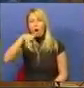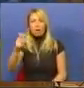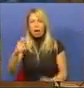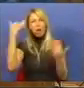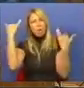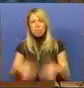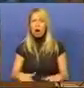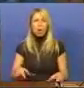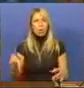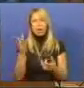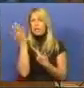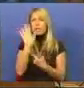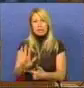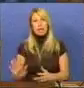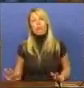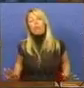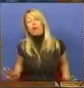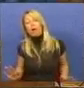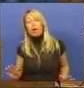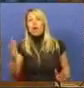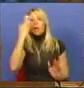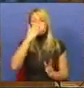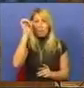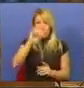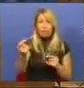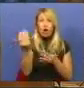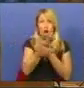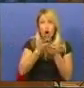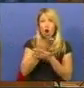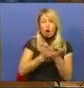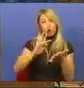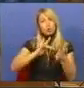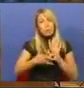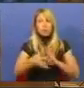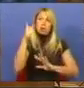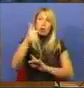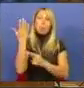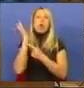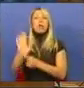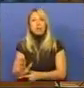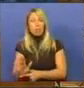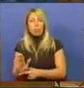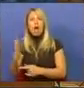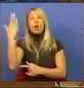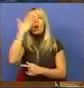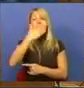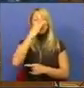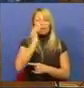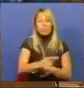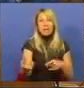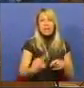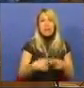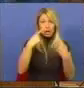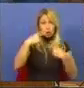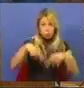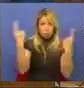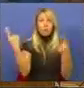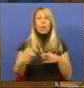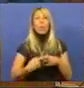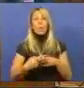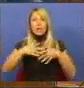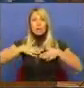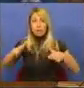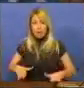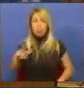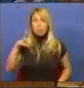É um bom exemplo do ponto de vista do negócio dos brasileiros, é provavelmente um mau exemplo do ponto de vista do interesse público, do interesse da Armada em particular.